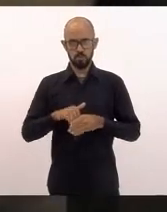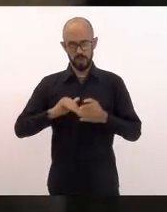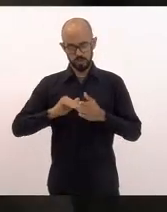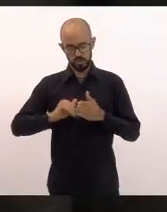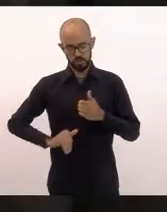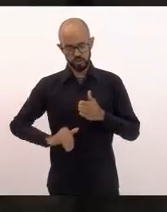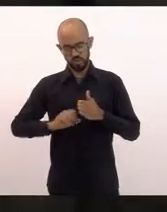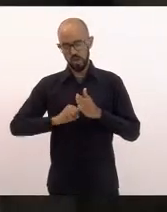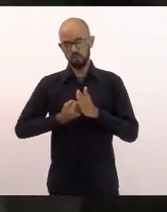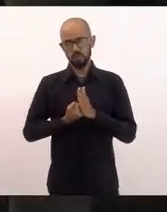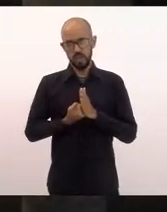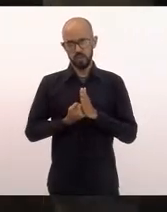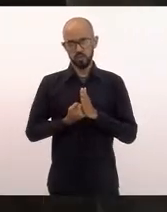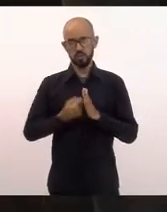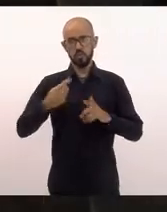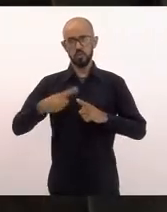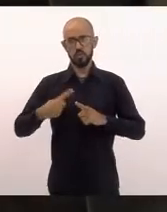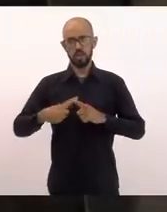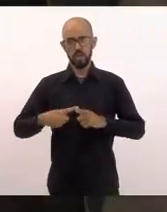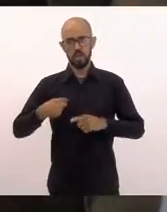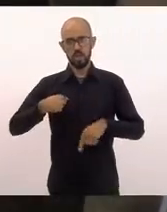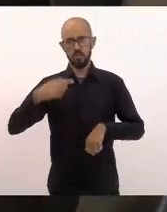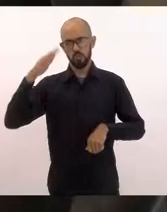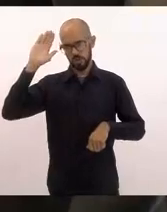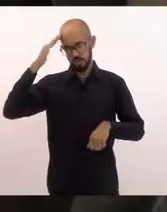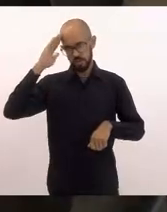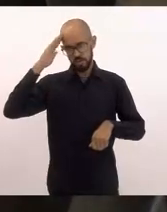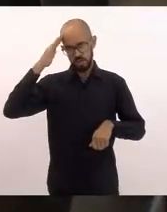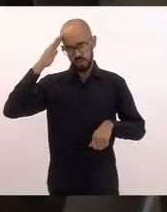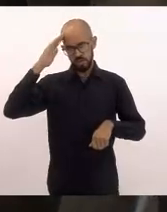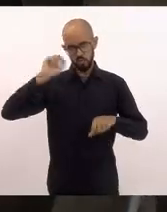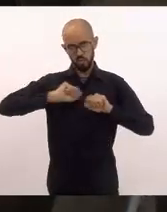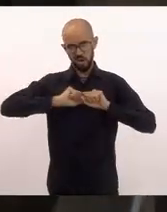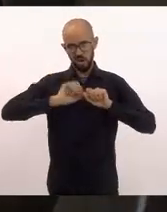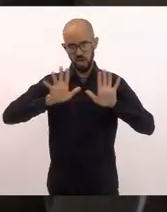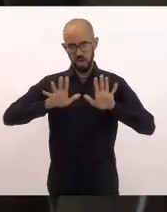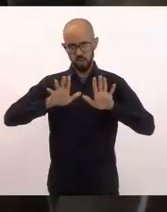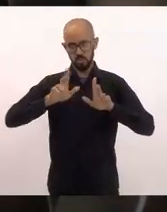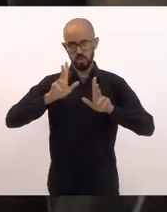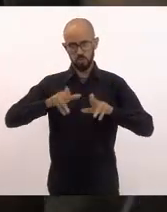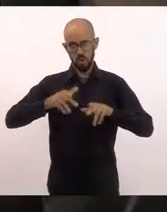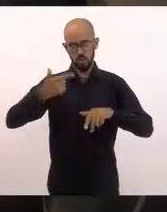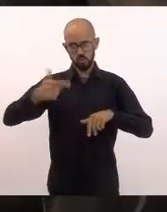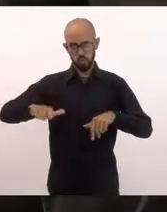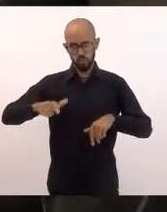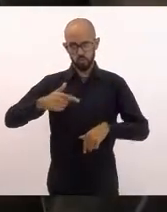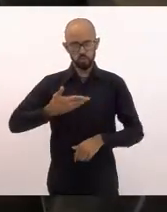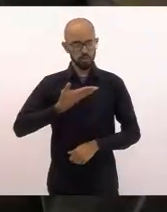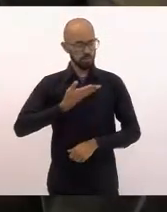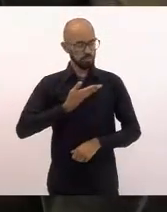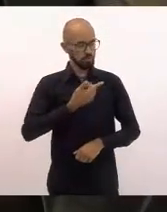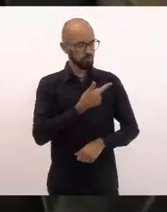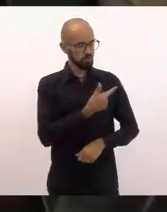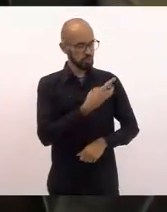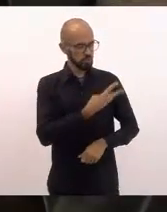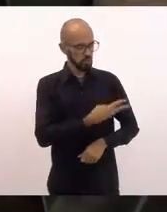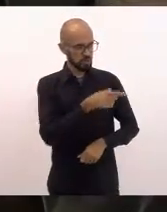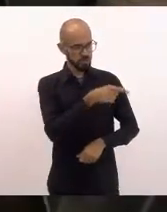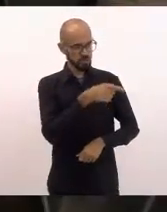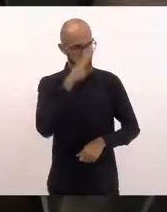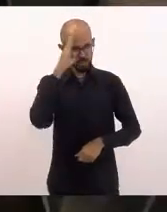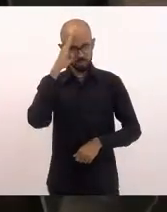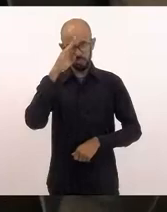derrubada do veto. Porque entendo, como entenderam os outros 23 deputados, que a